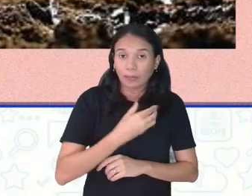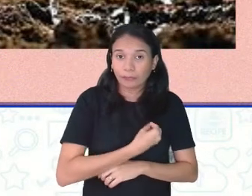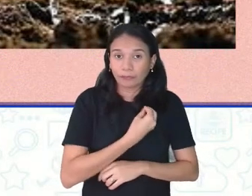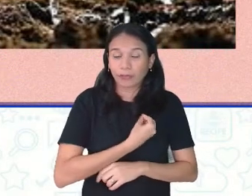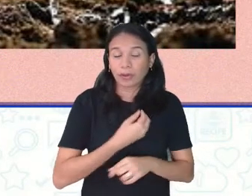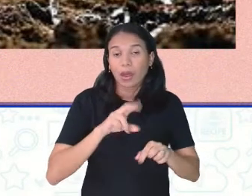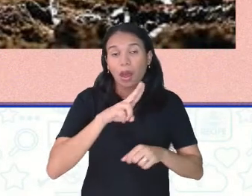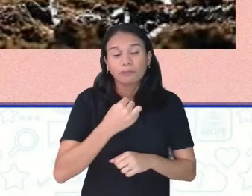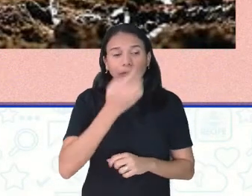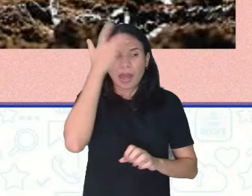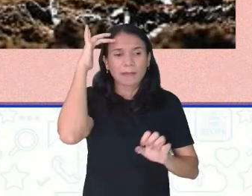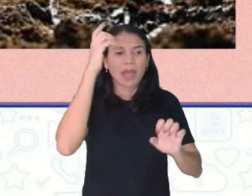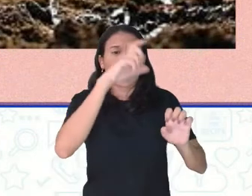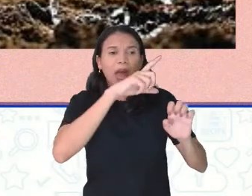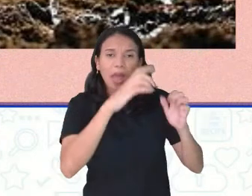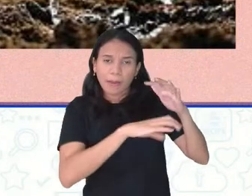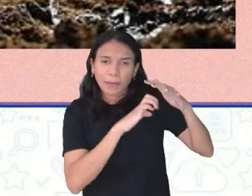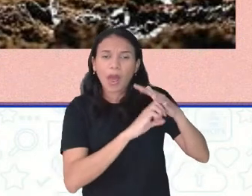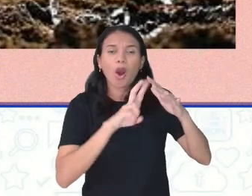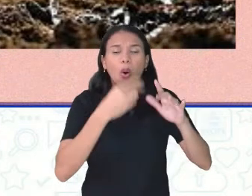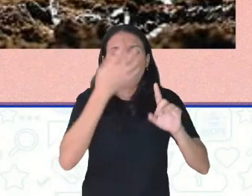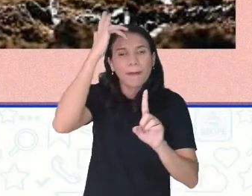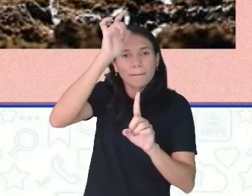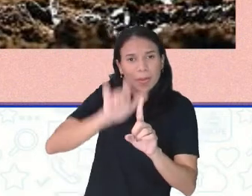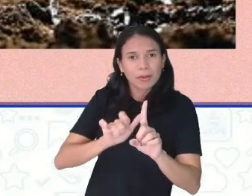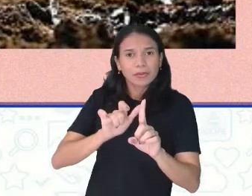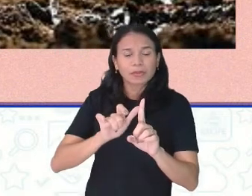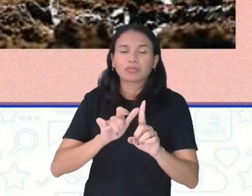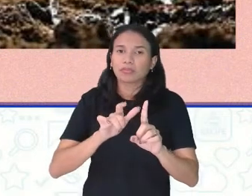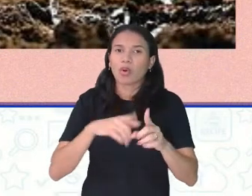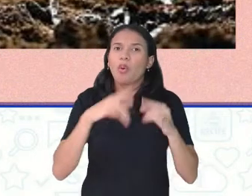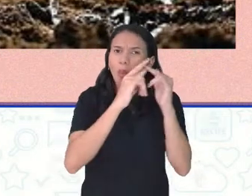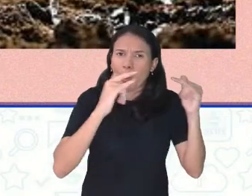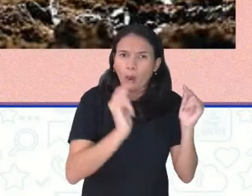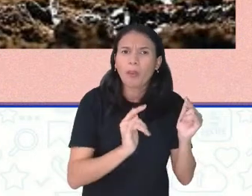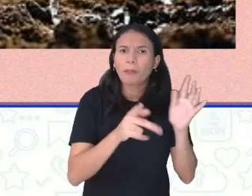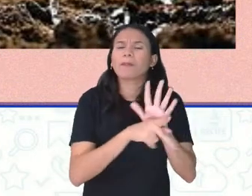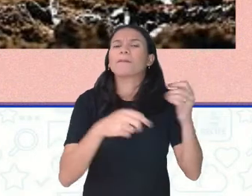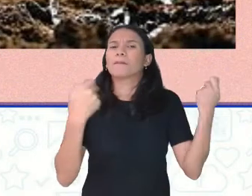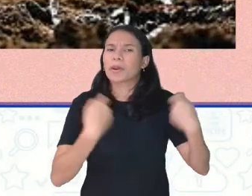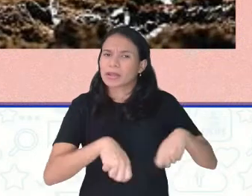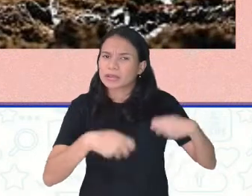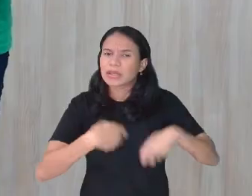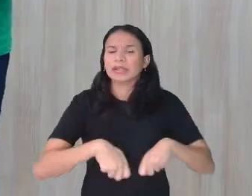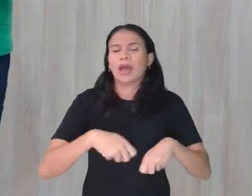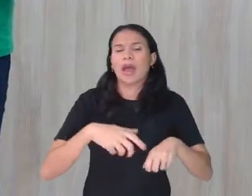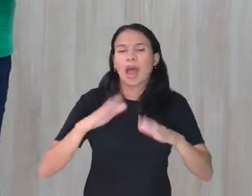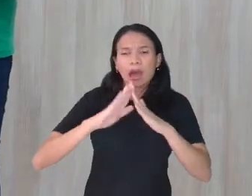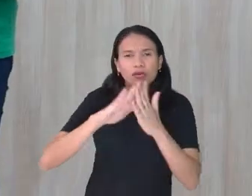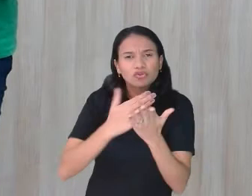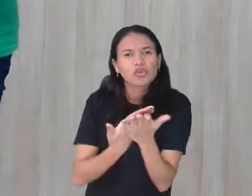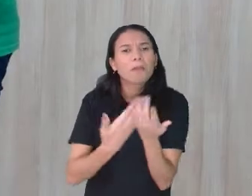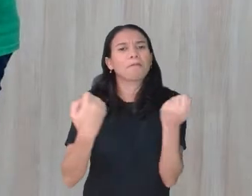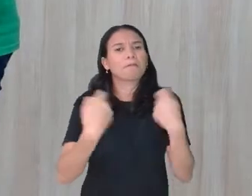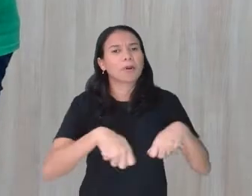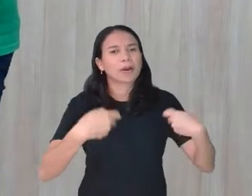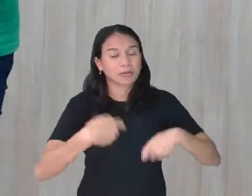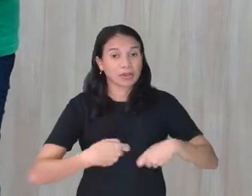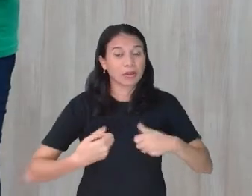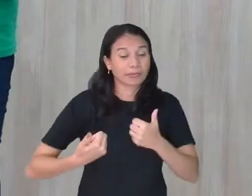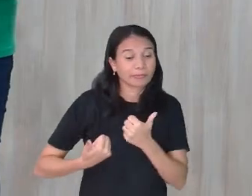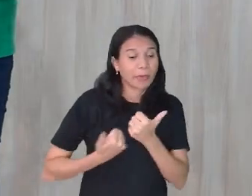como pessoal. Muitas vezes a instituição ela precisa, um órgão, né? A escola e outros órgãos